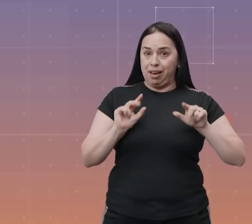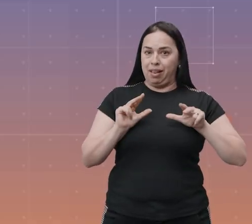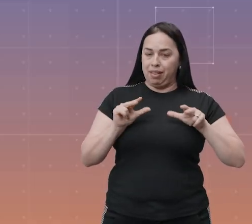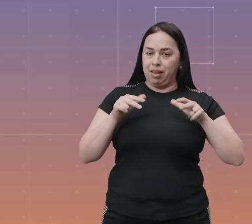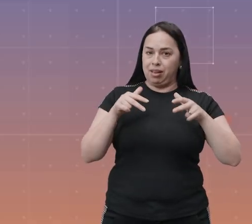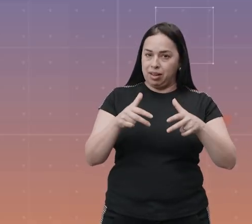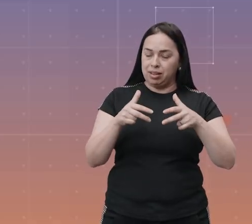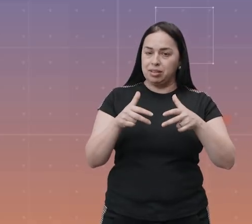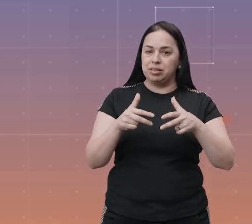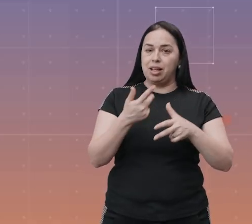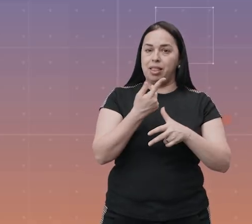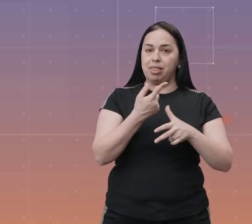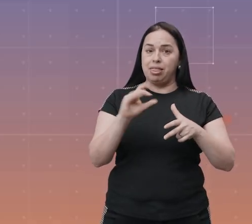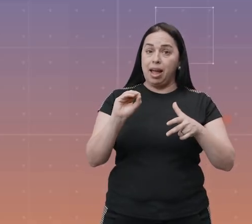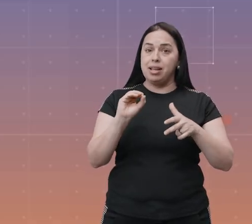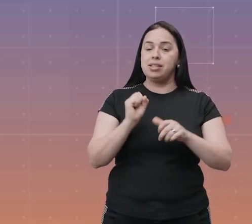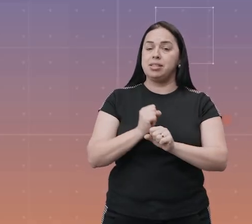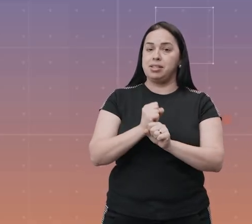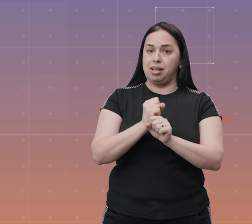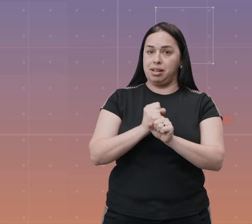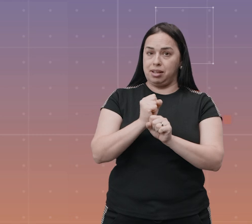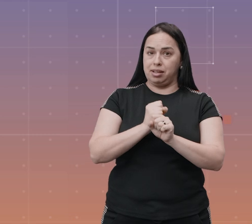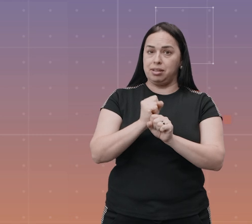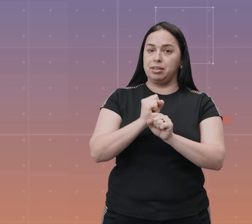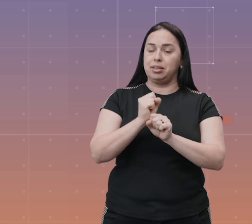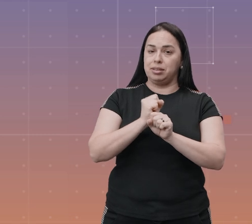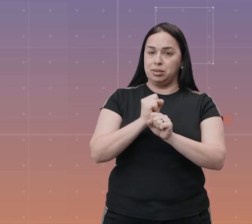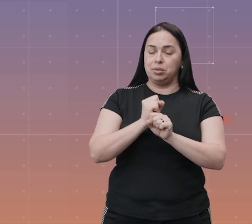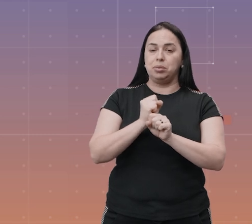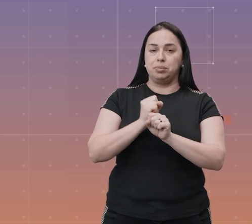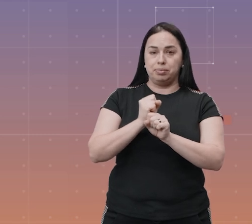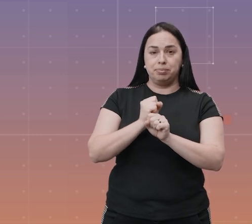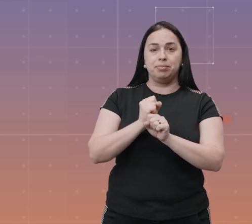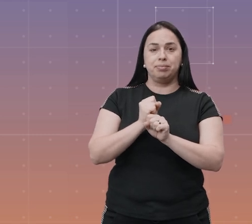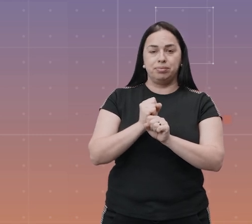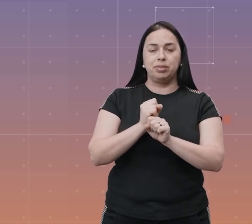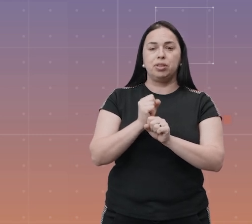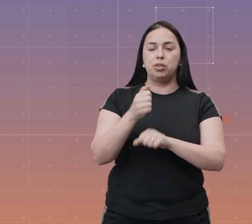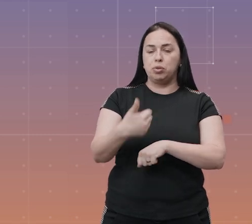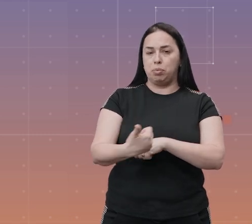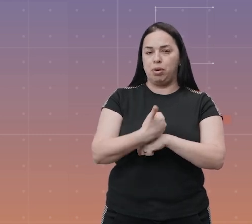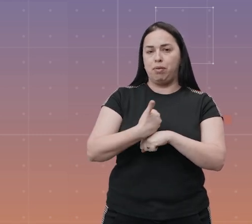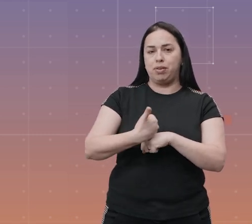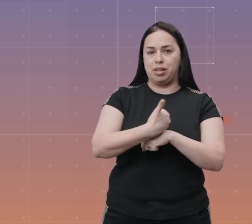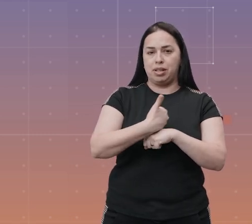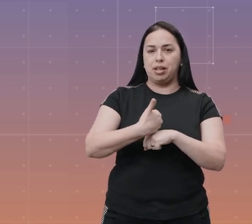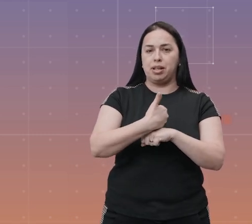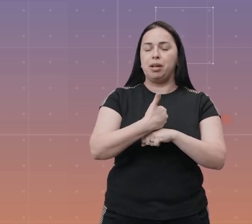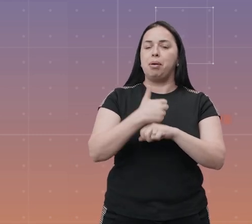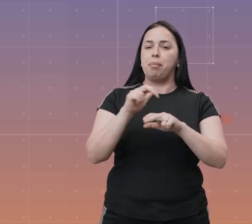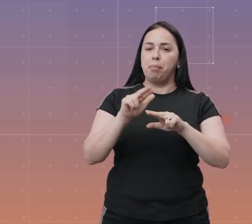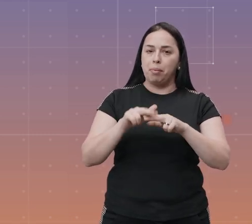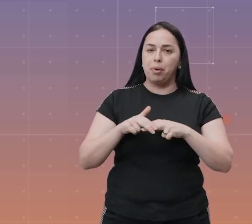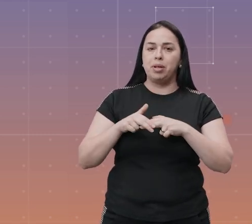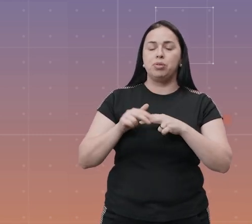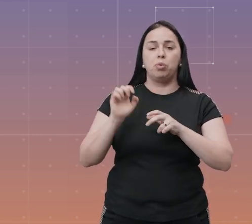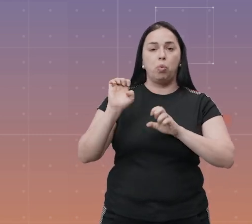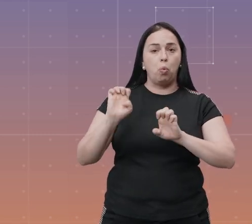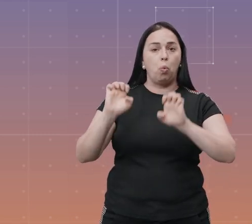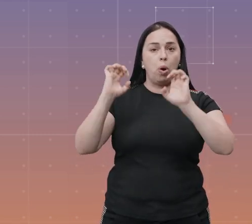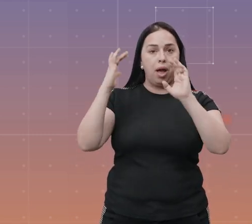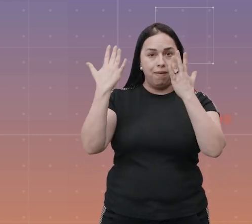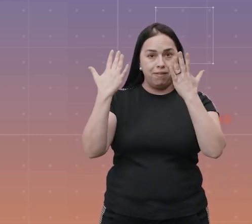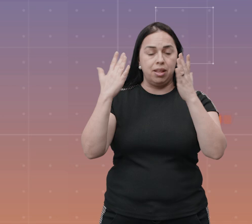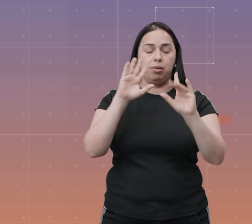Câmara Municipal completaram 10 anos de serviços prestados no ano passado. Os profissionais foram homenageados em um